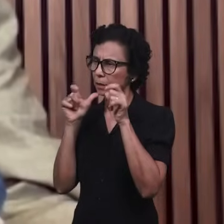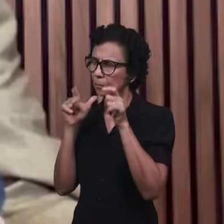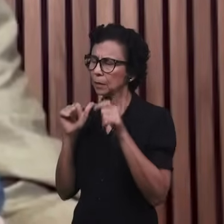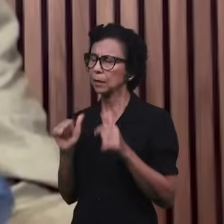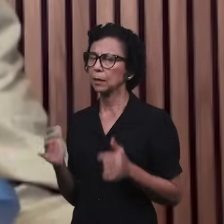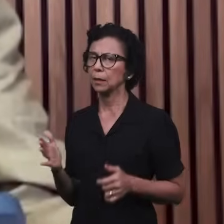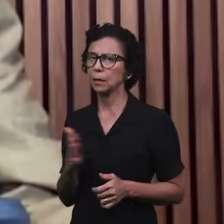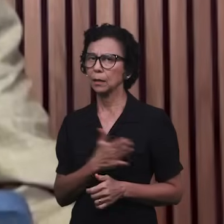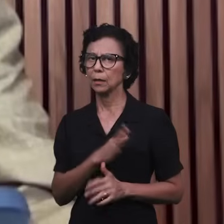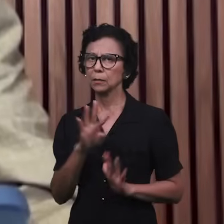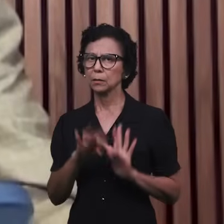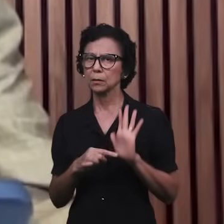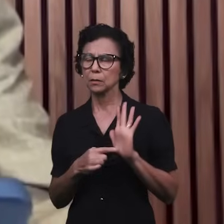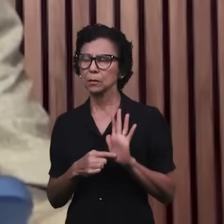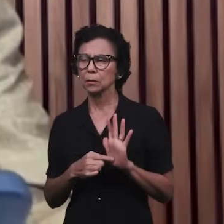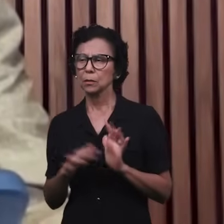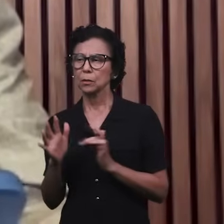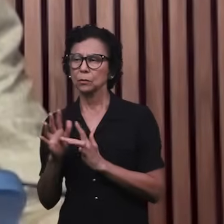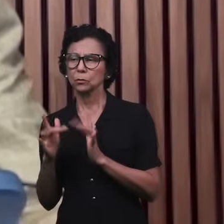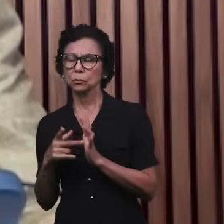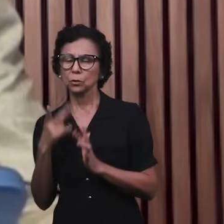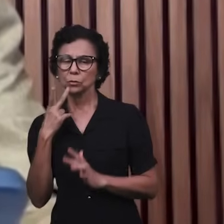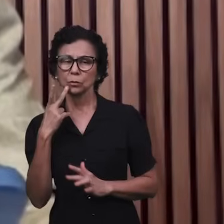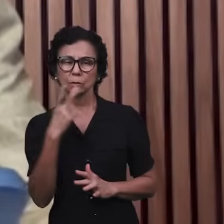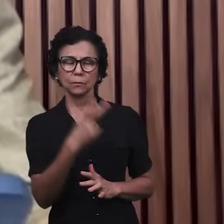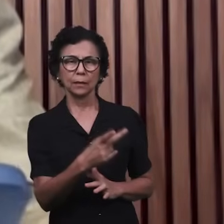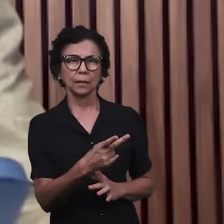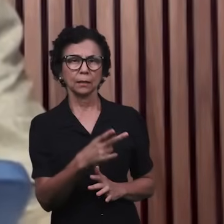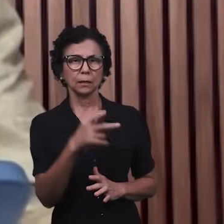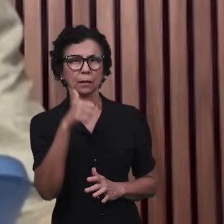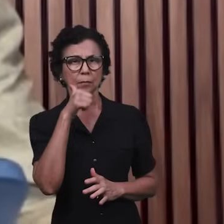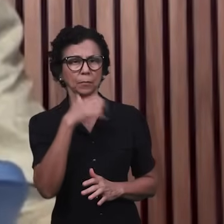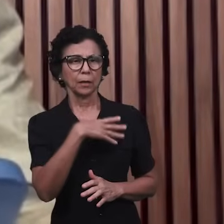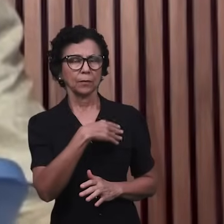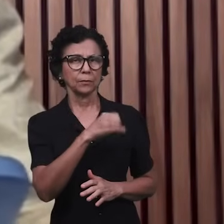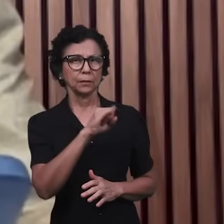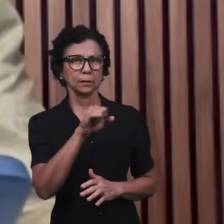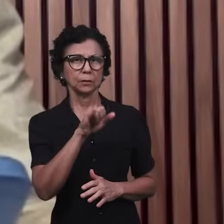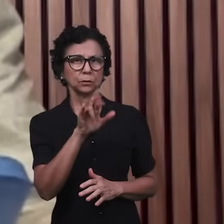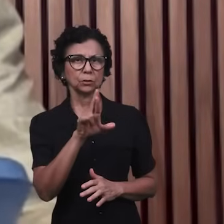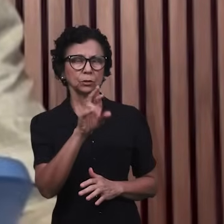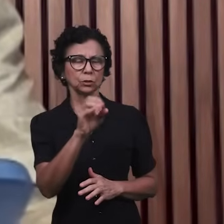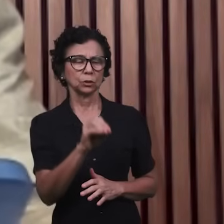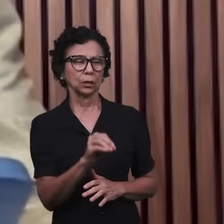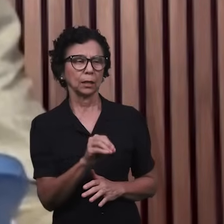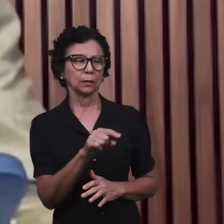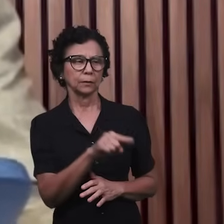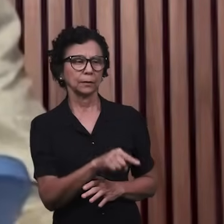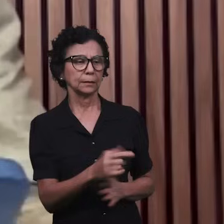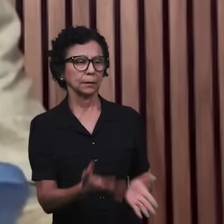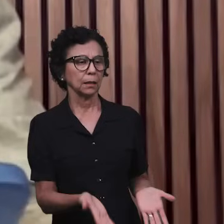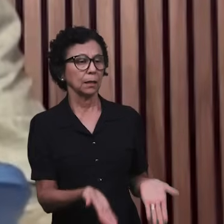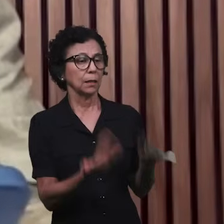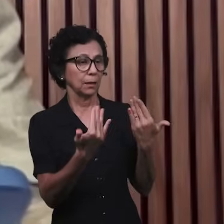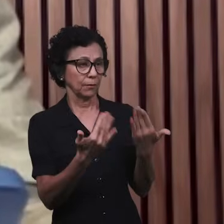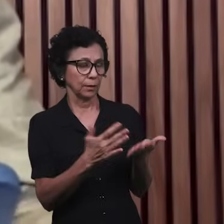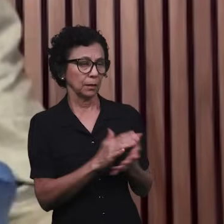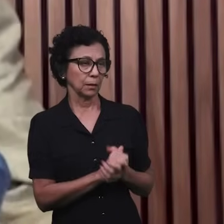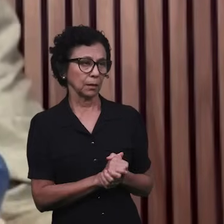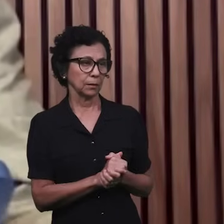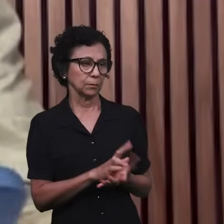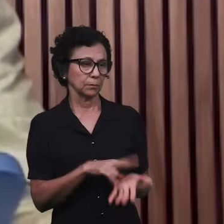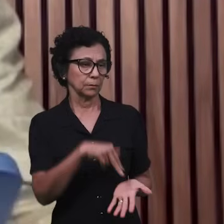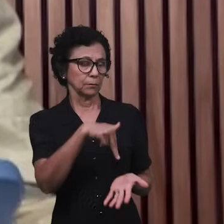na ressurreição da filha de Jairo, quando ele diz assim, menina, levanta-te, talita cumi, é